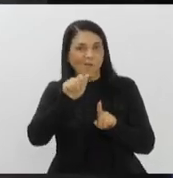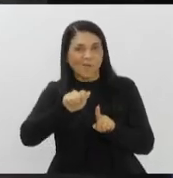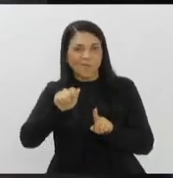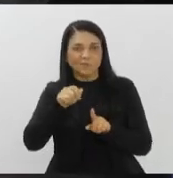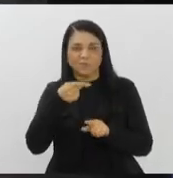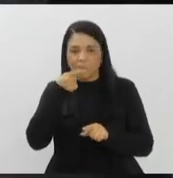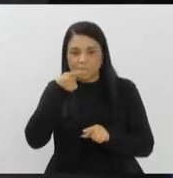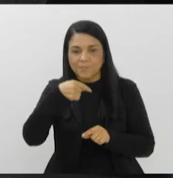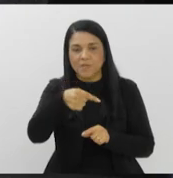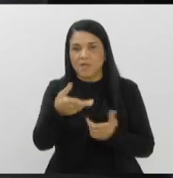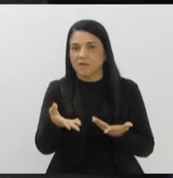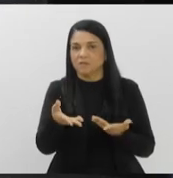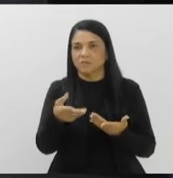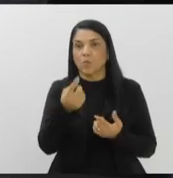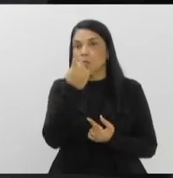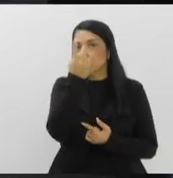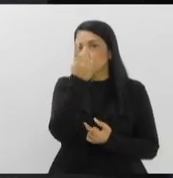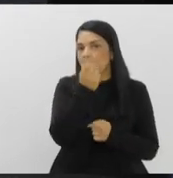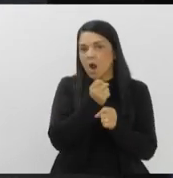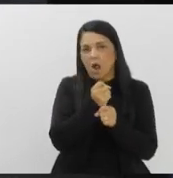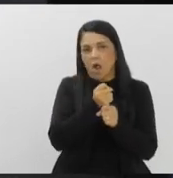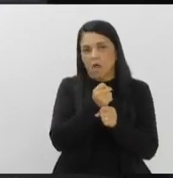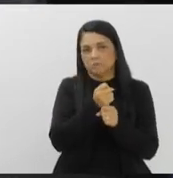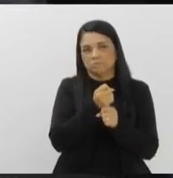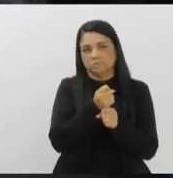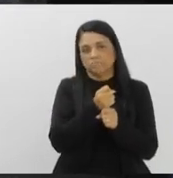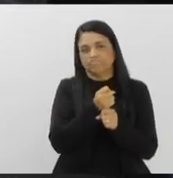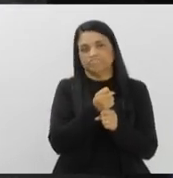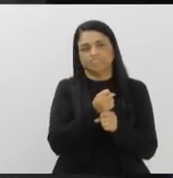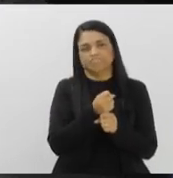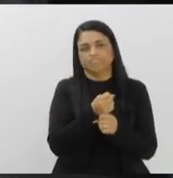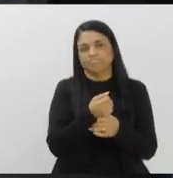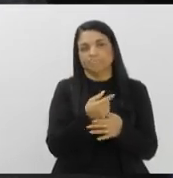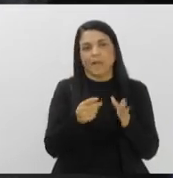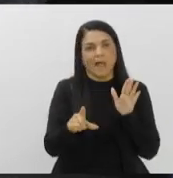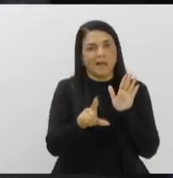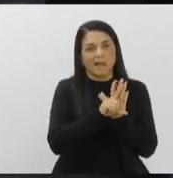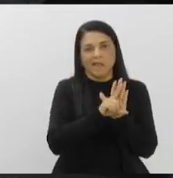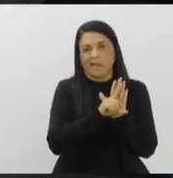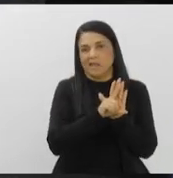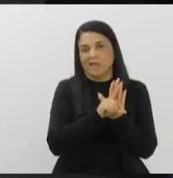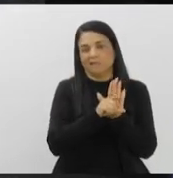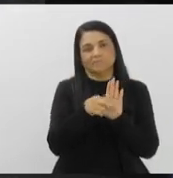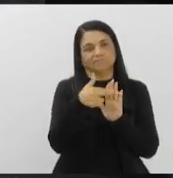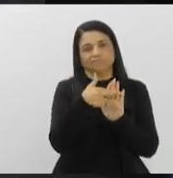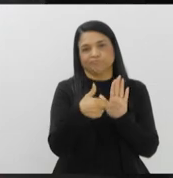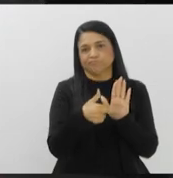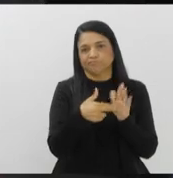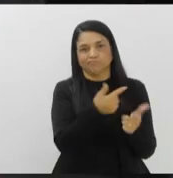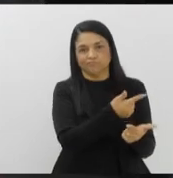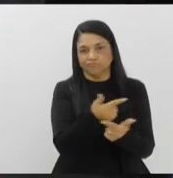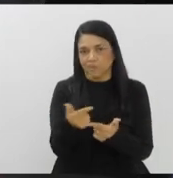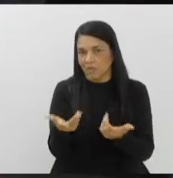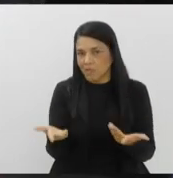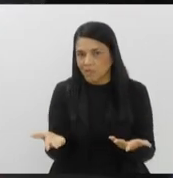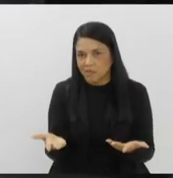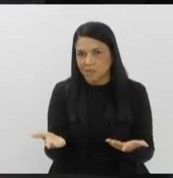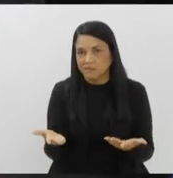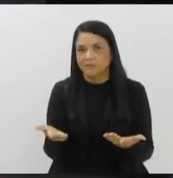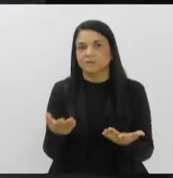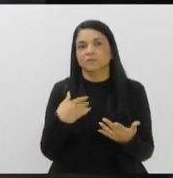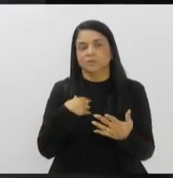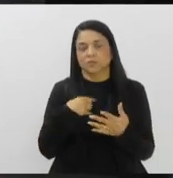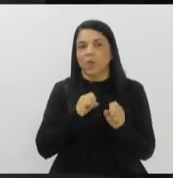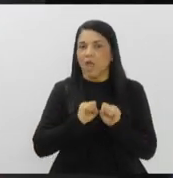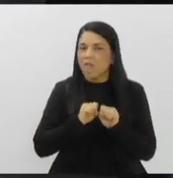pouquinho. Um ano não foi regulamentado. Já bateram muito nessa tecla aqui, eu só estou reforçando para fazer o